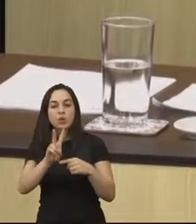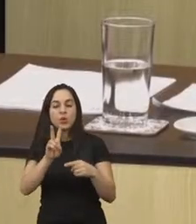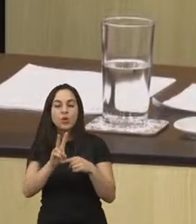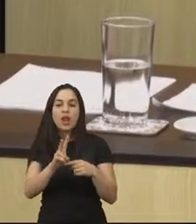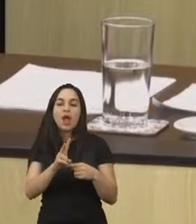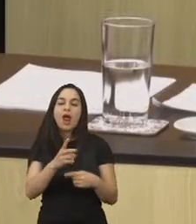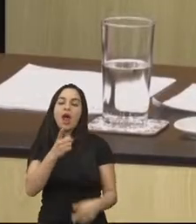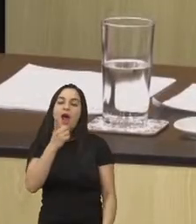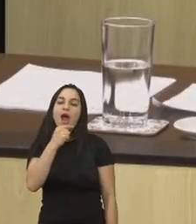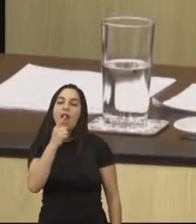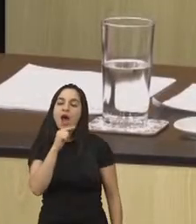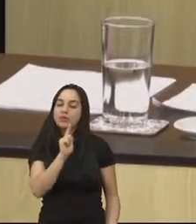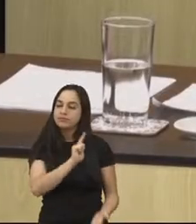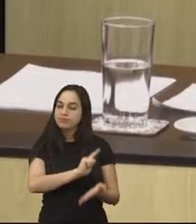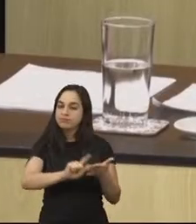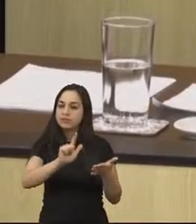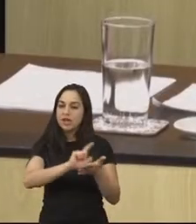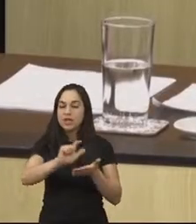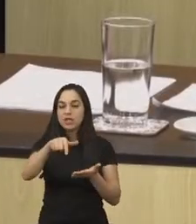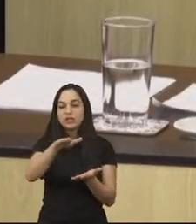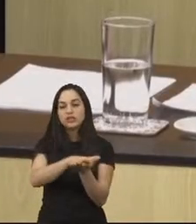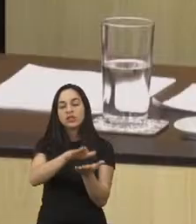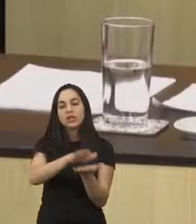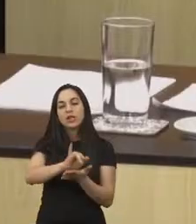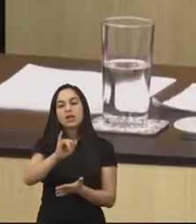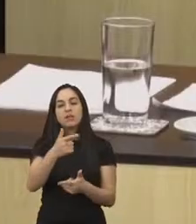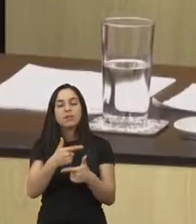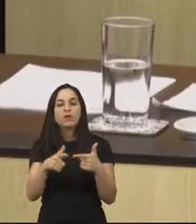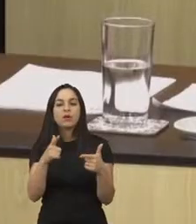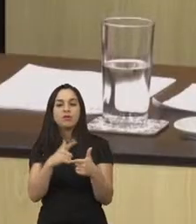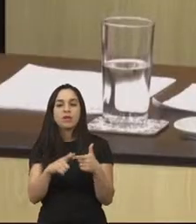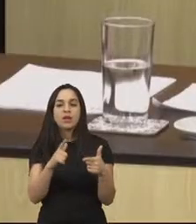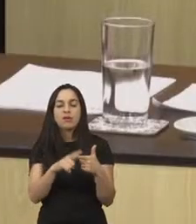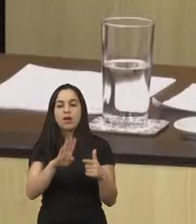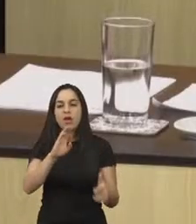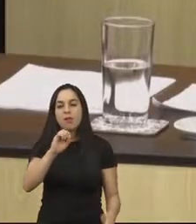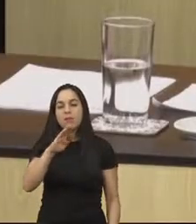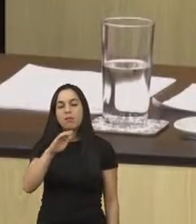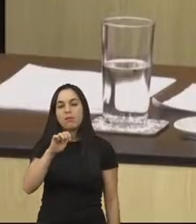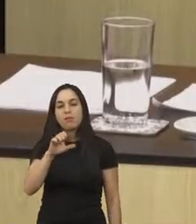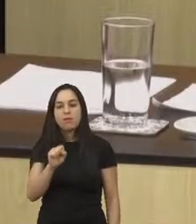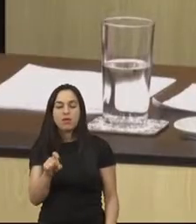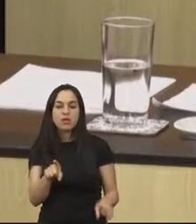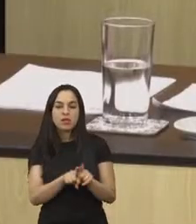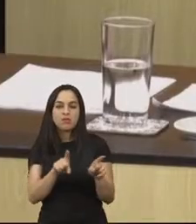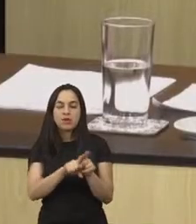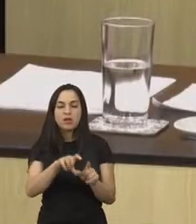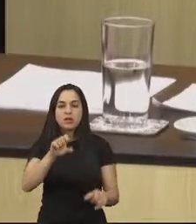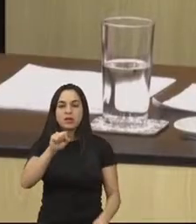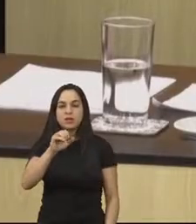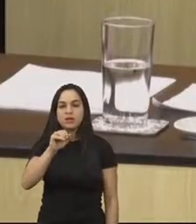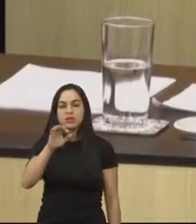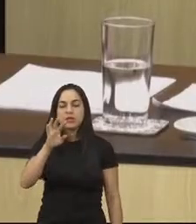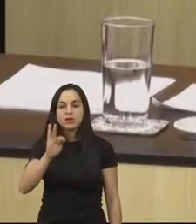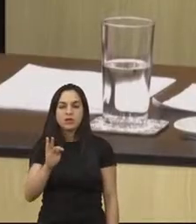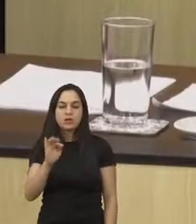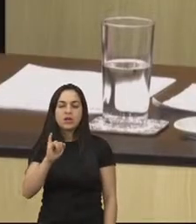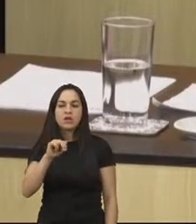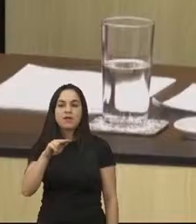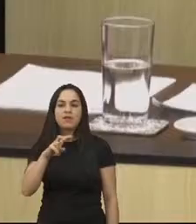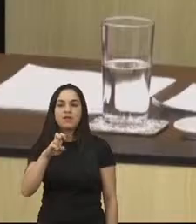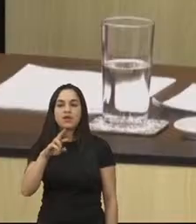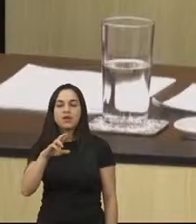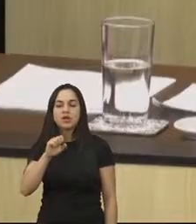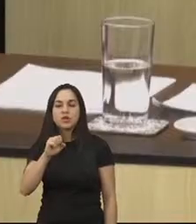está enfrentando problemas de queima de bombas e software inversor na estação